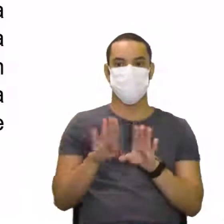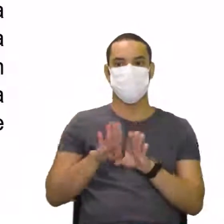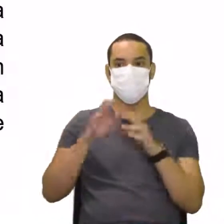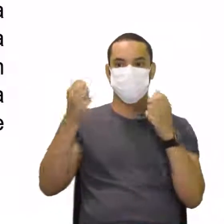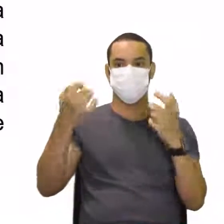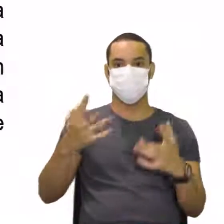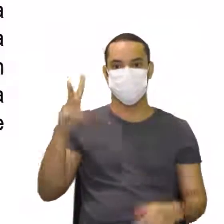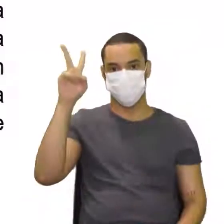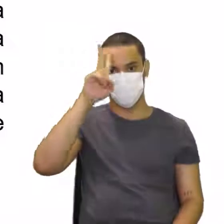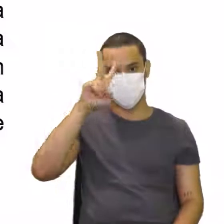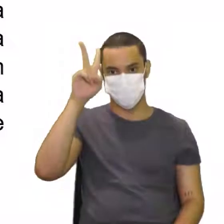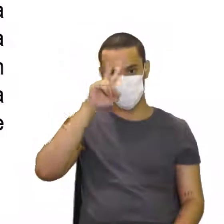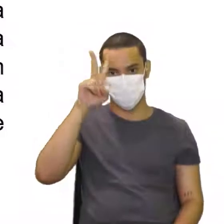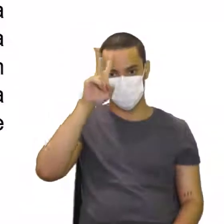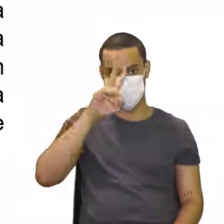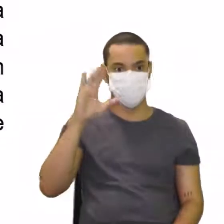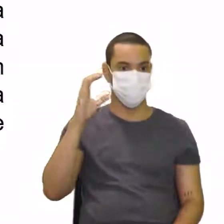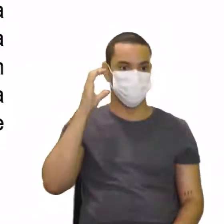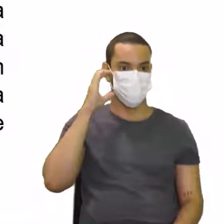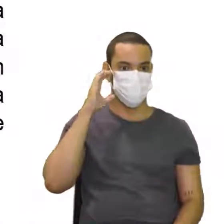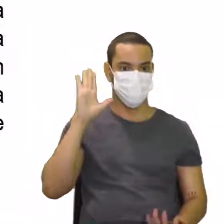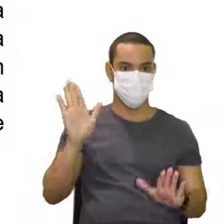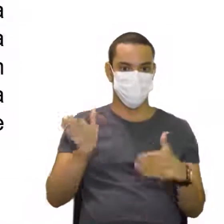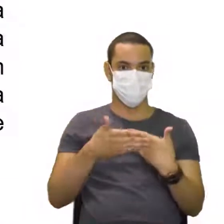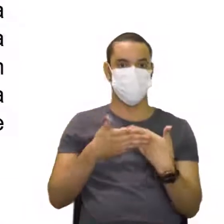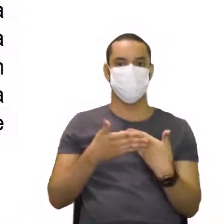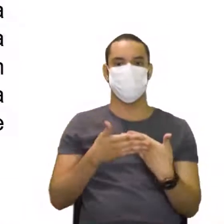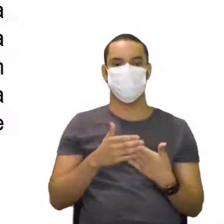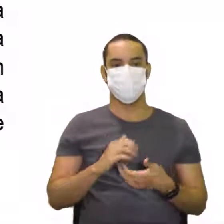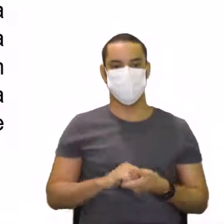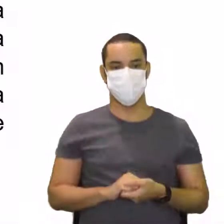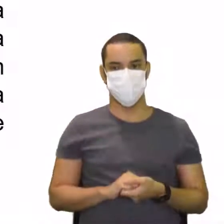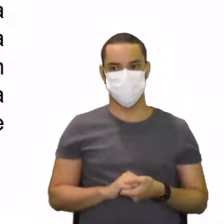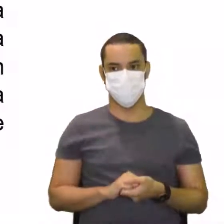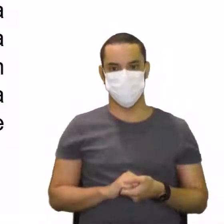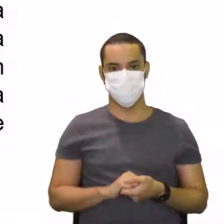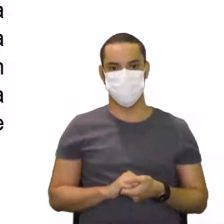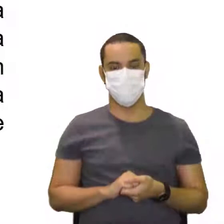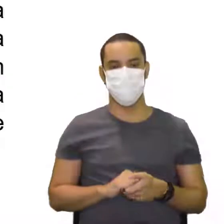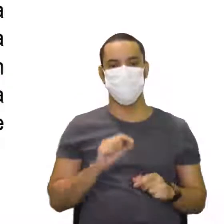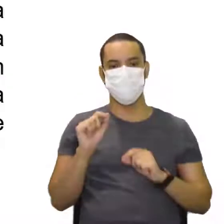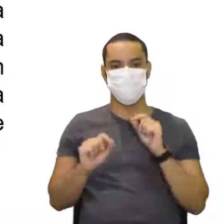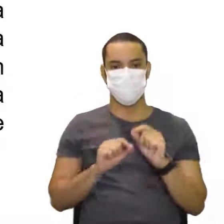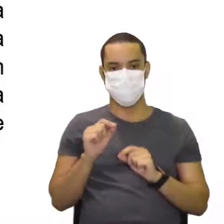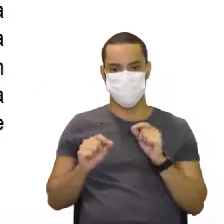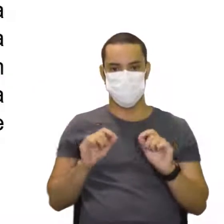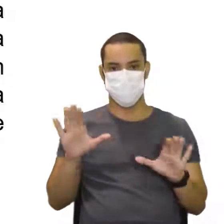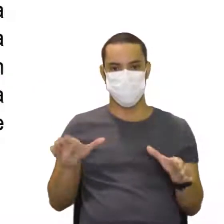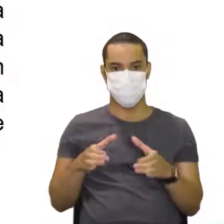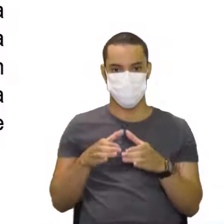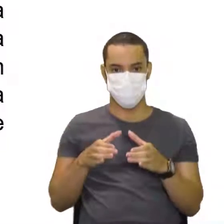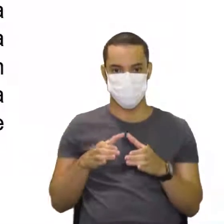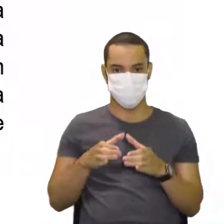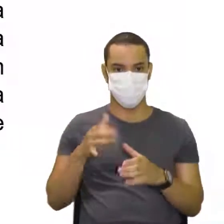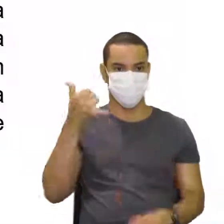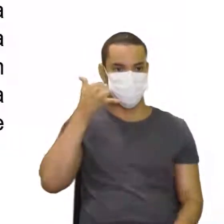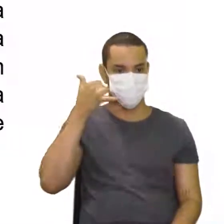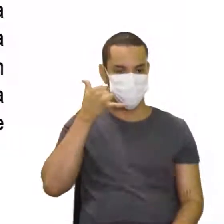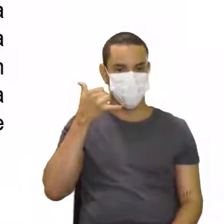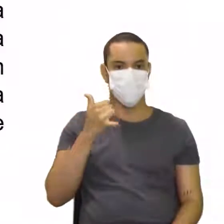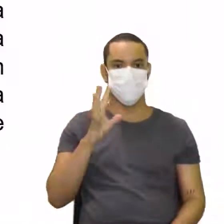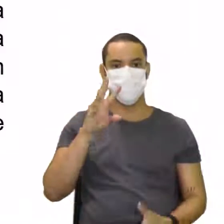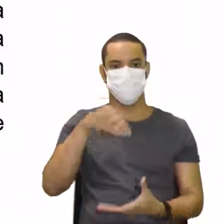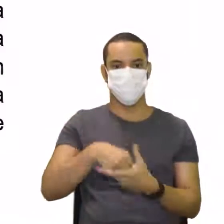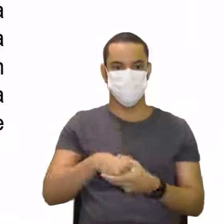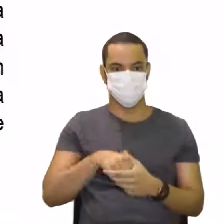e celular, que é para fechar, né? Eu falei que era o computador, mas falta telefonia móvel aqui. Essa rede de telefonia móvel celular é uma